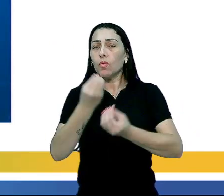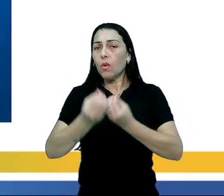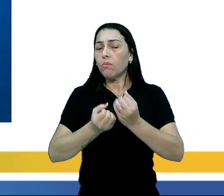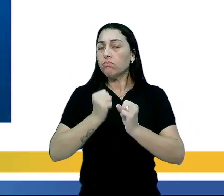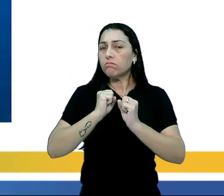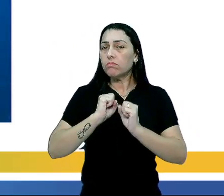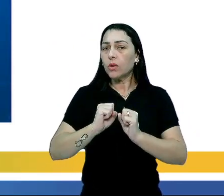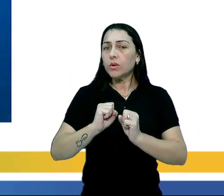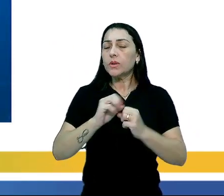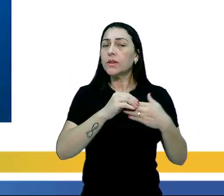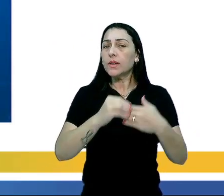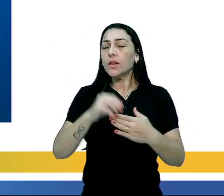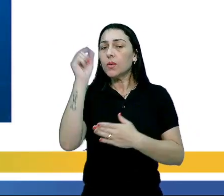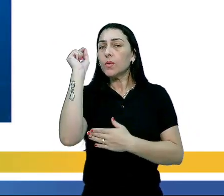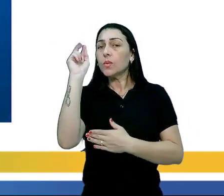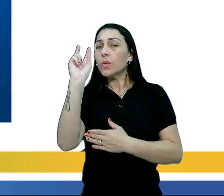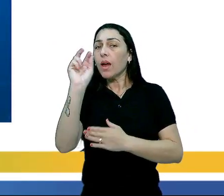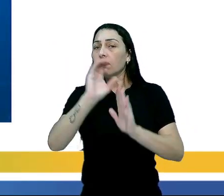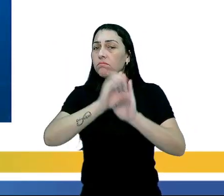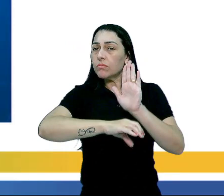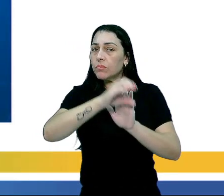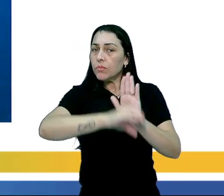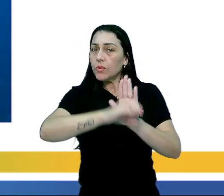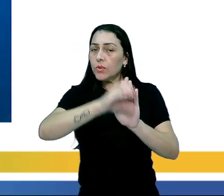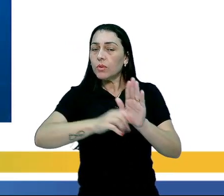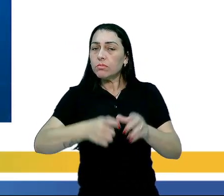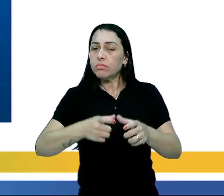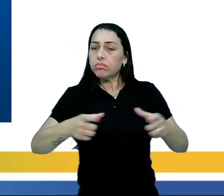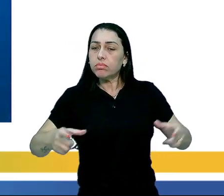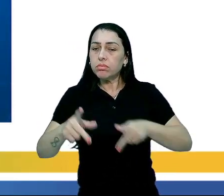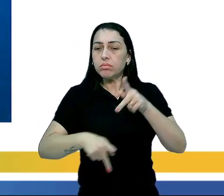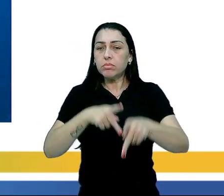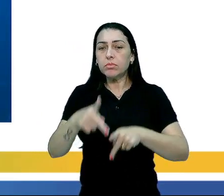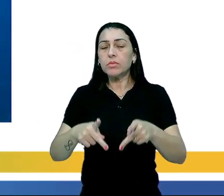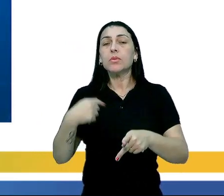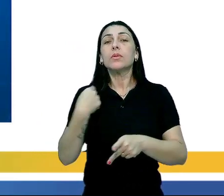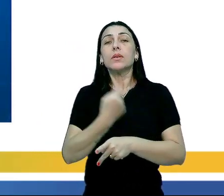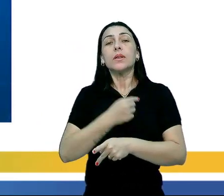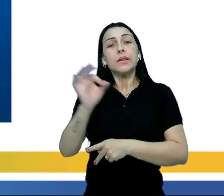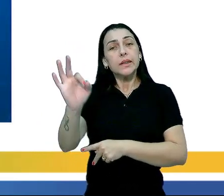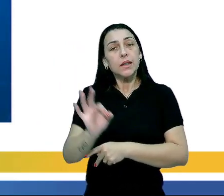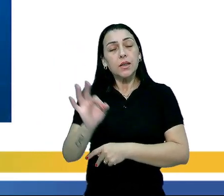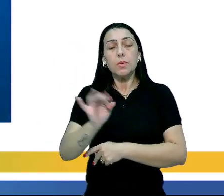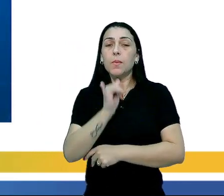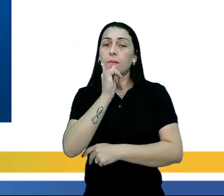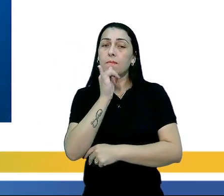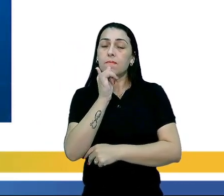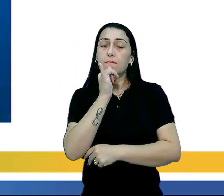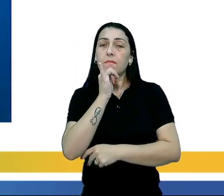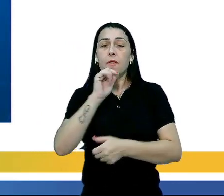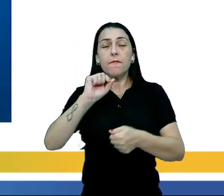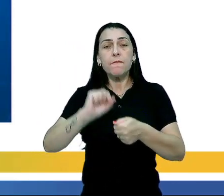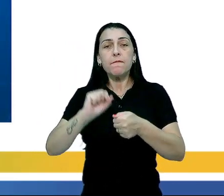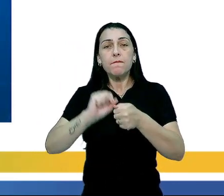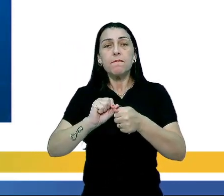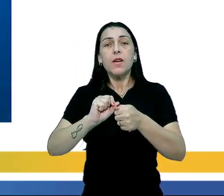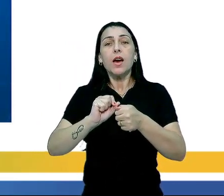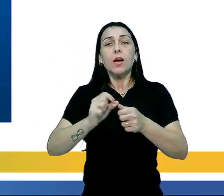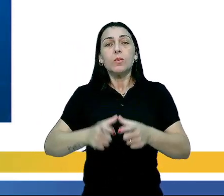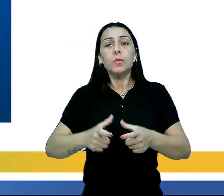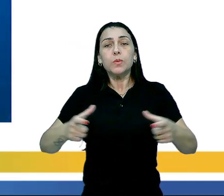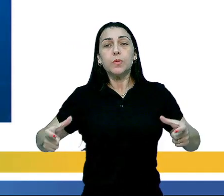pode aí trazer esses conceitos demográficos para essas taxas? Por exemplo, quando a gente fala em crescimento